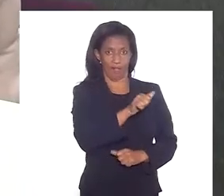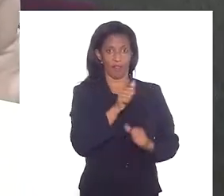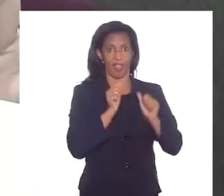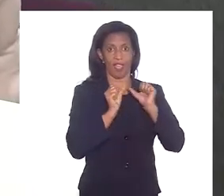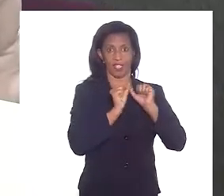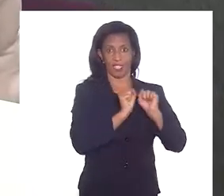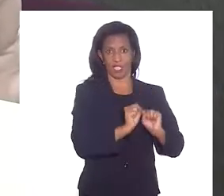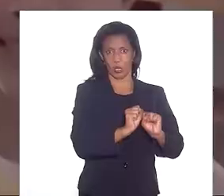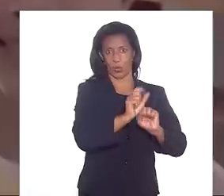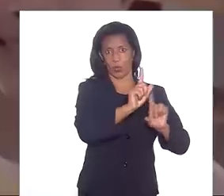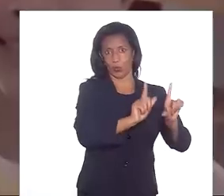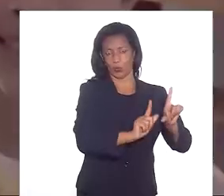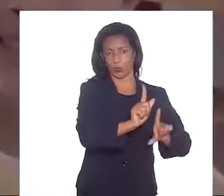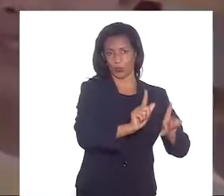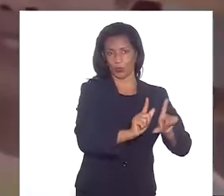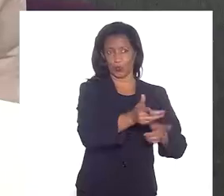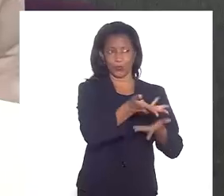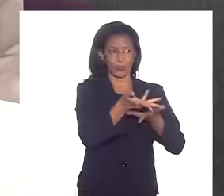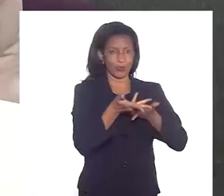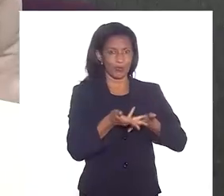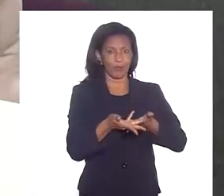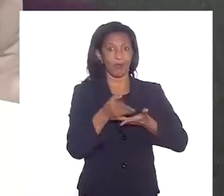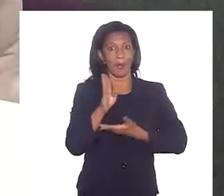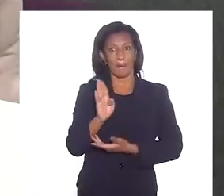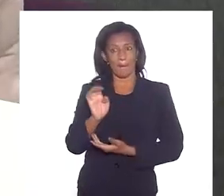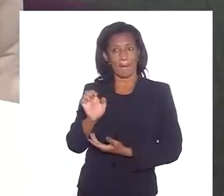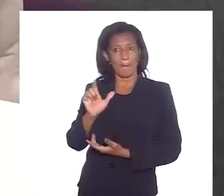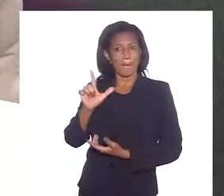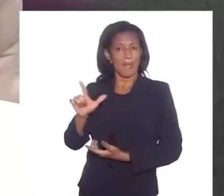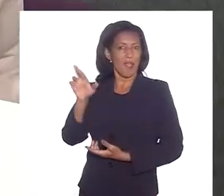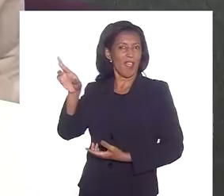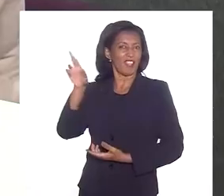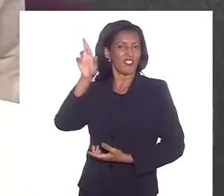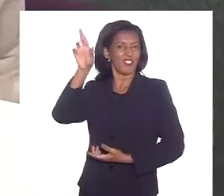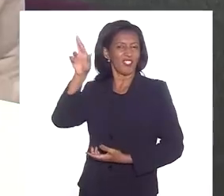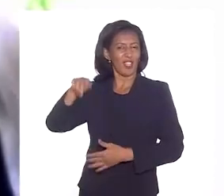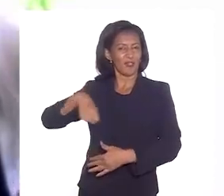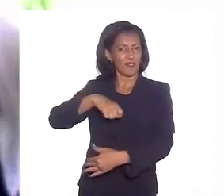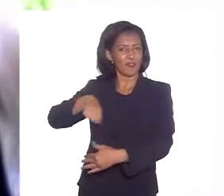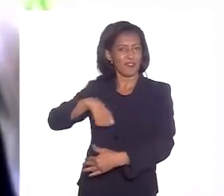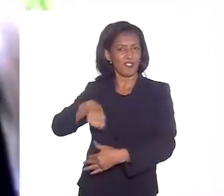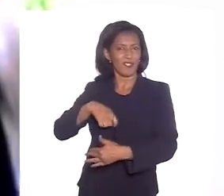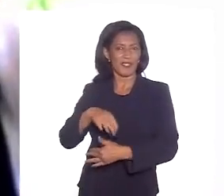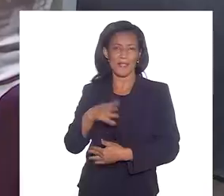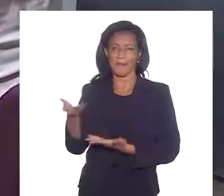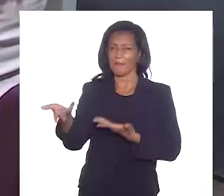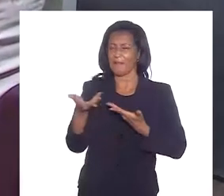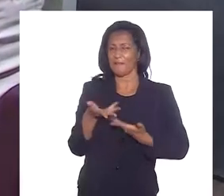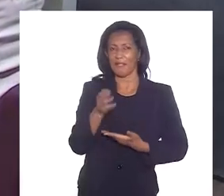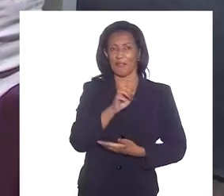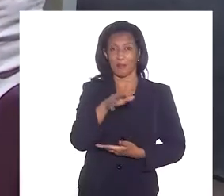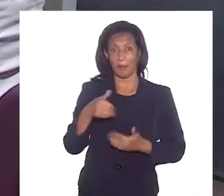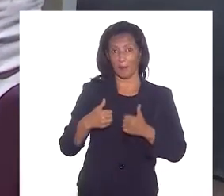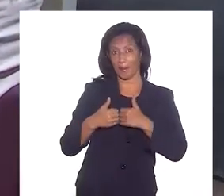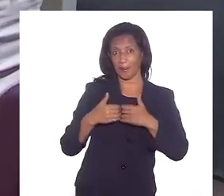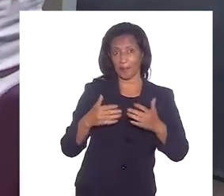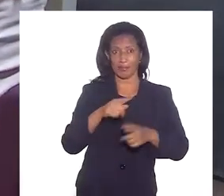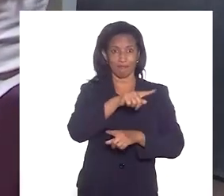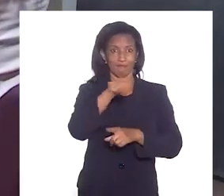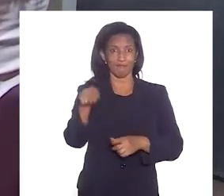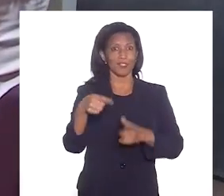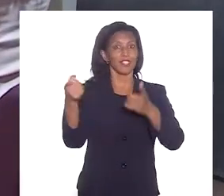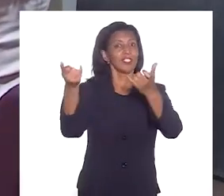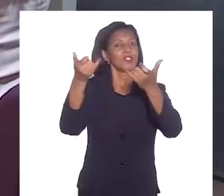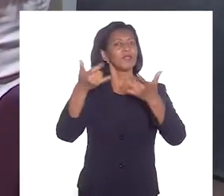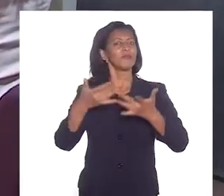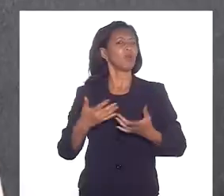assessora de imprensa, bem-vinda, Flávia. E também Bel Braza, que é chefe de cozinha, bem-vinda, Bel. Para começar, meninas, eu vou pedir para